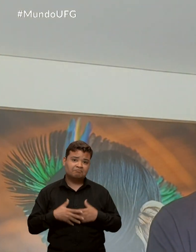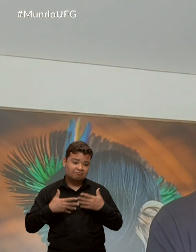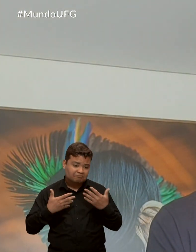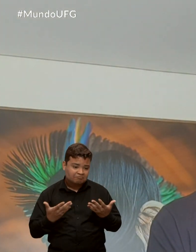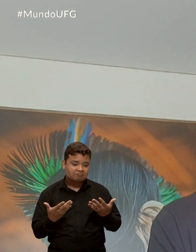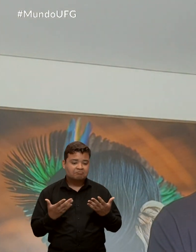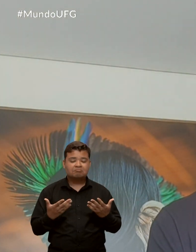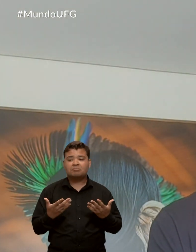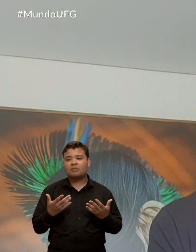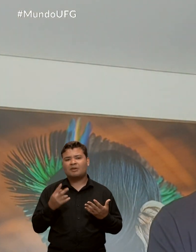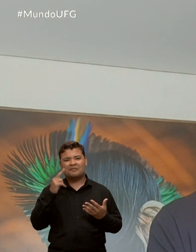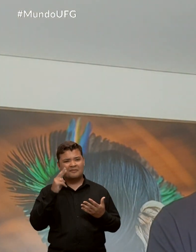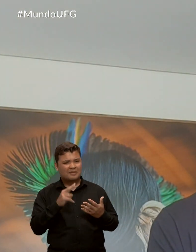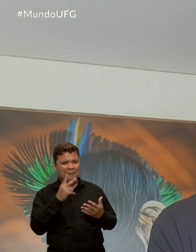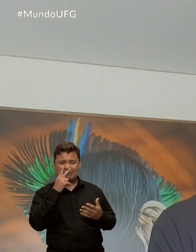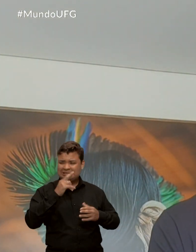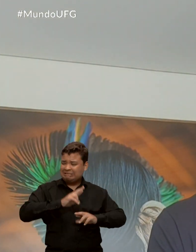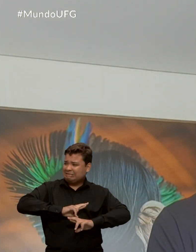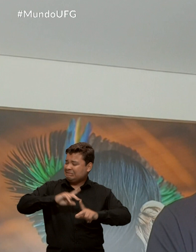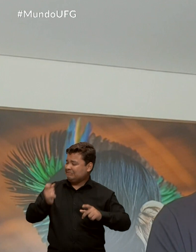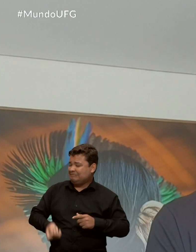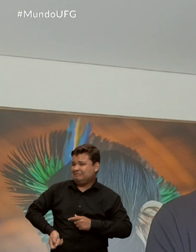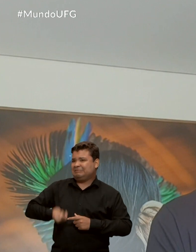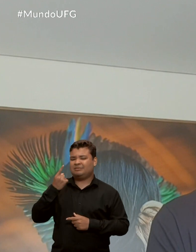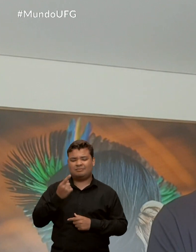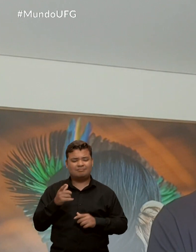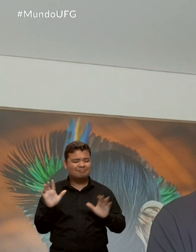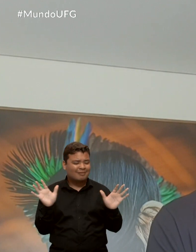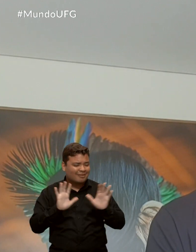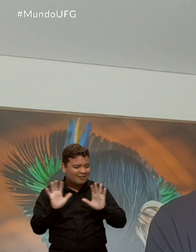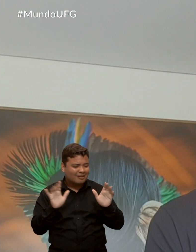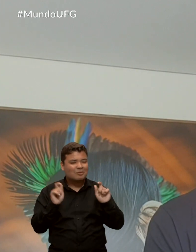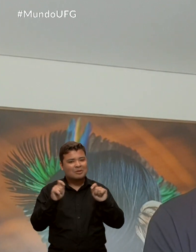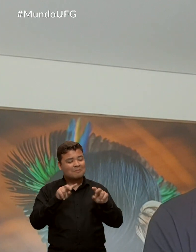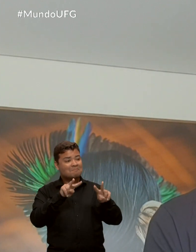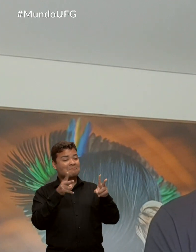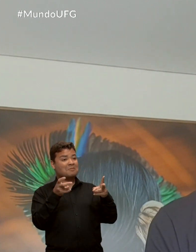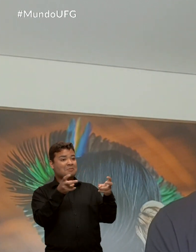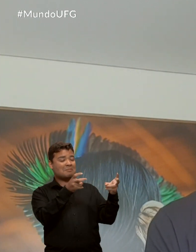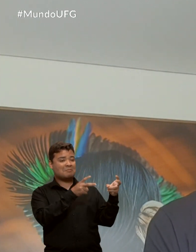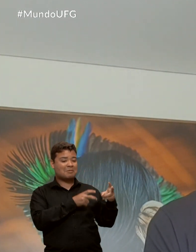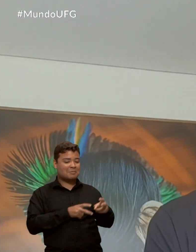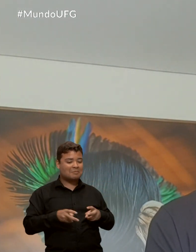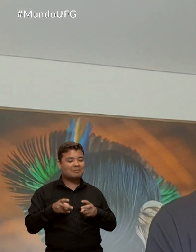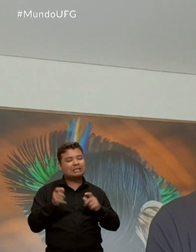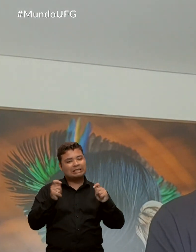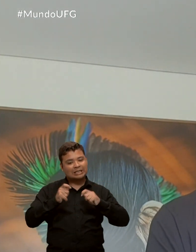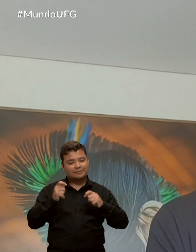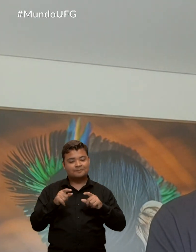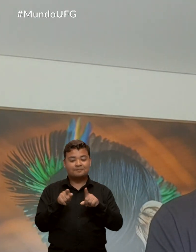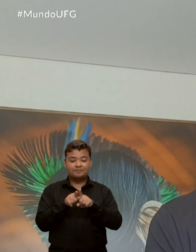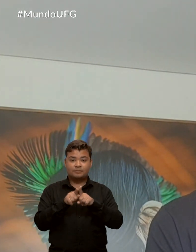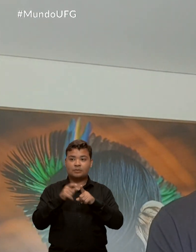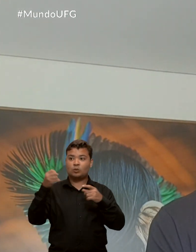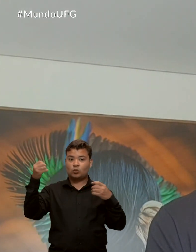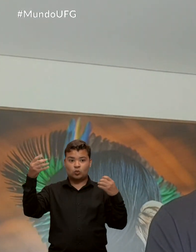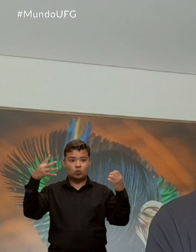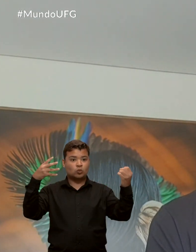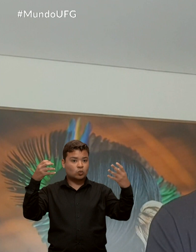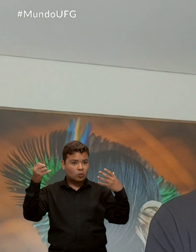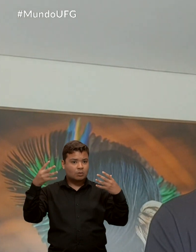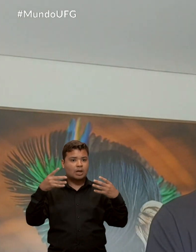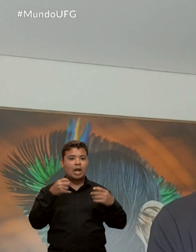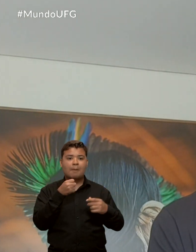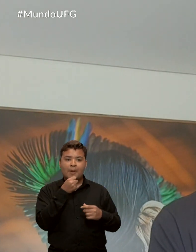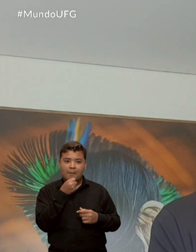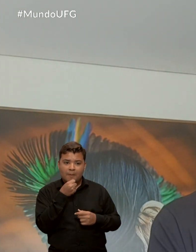assim incomum, né? Começa a aproximar um pouco mais aos sinais Libras. E a iluminação, para valorizar, né? O áudio a gente